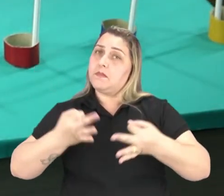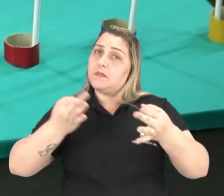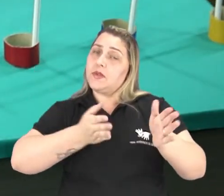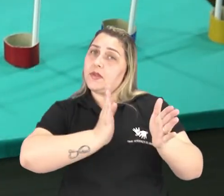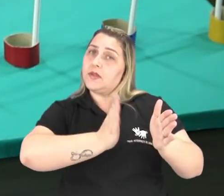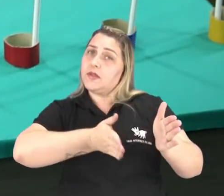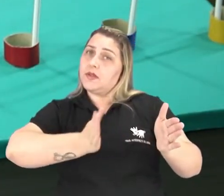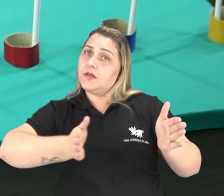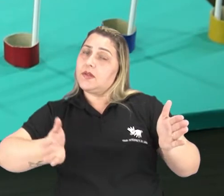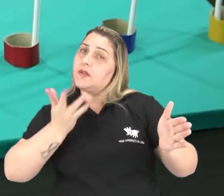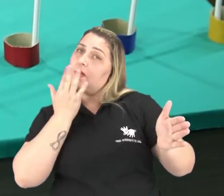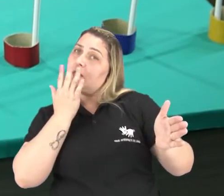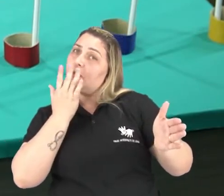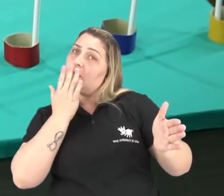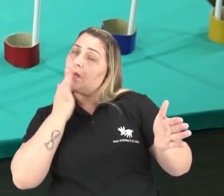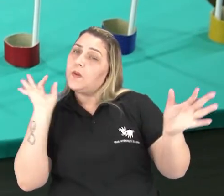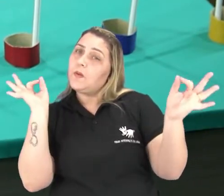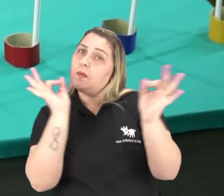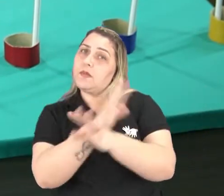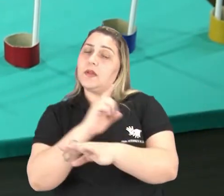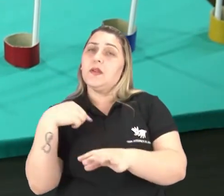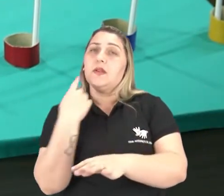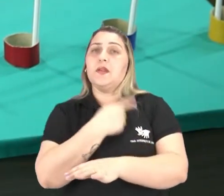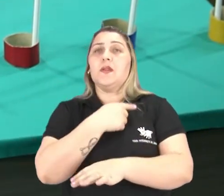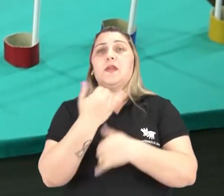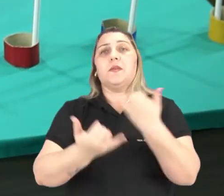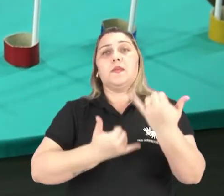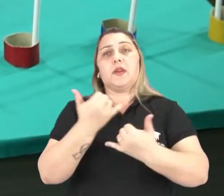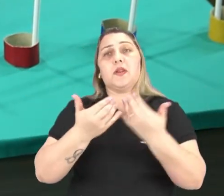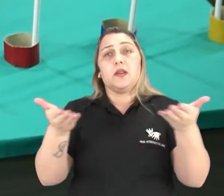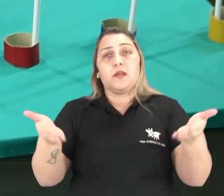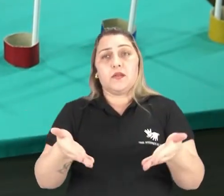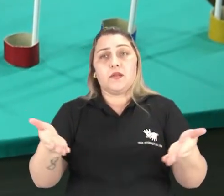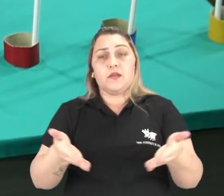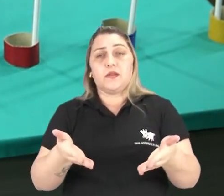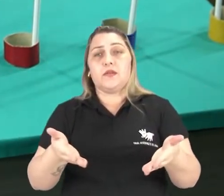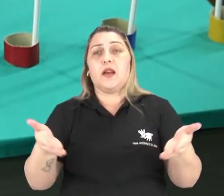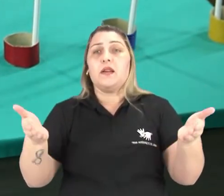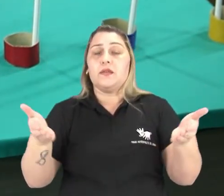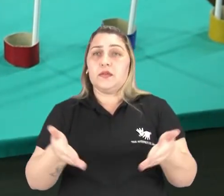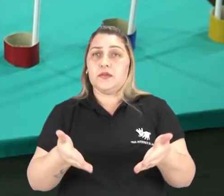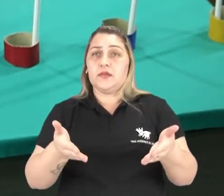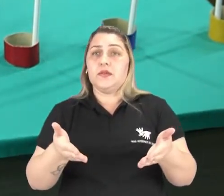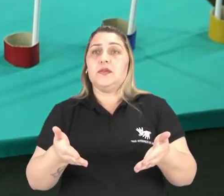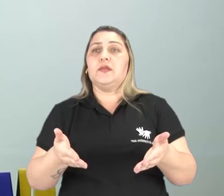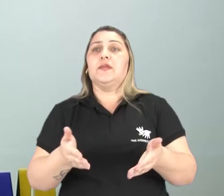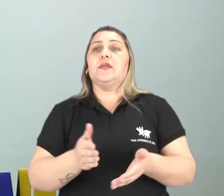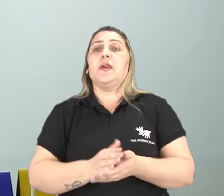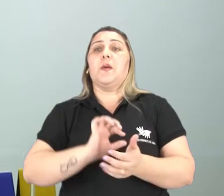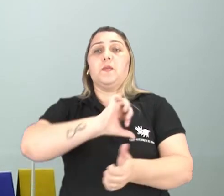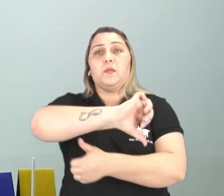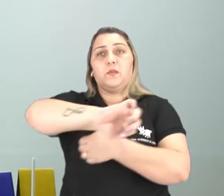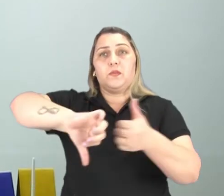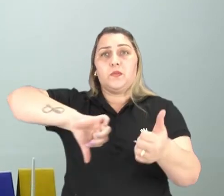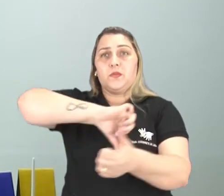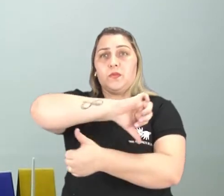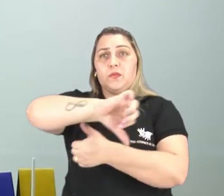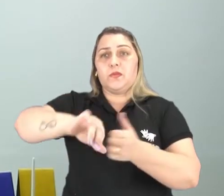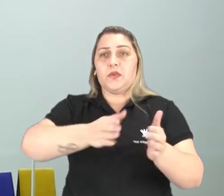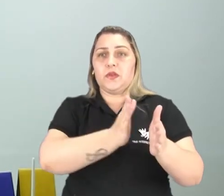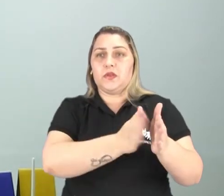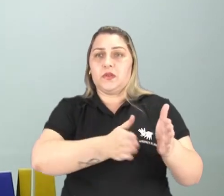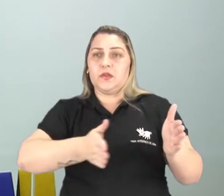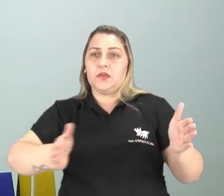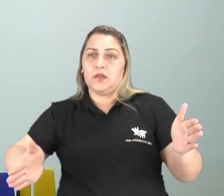comigo a sequência de cores completando a nossa sequência de cores agora nós iremos mudar